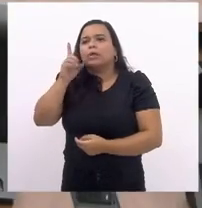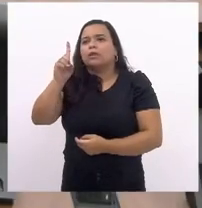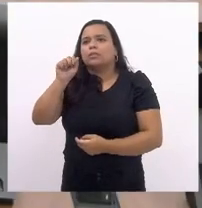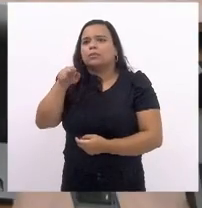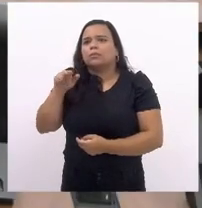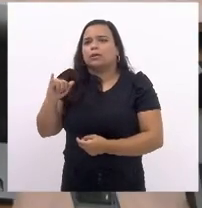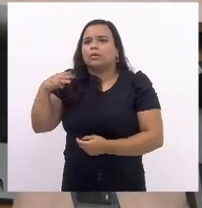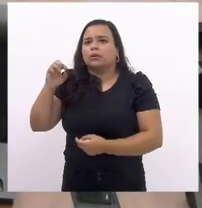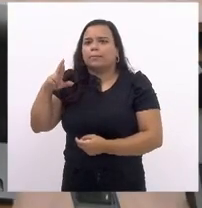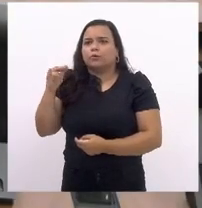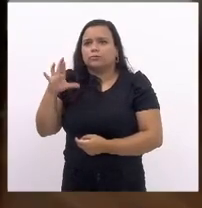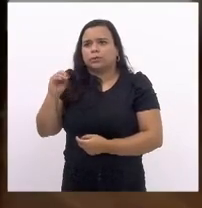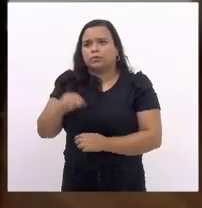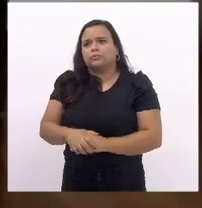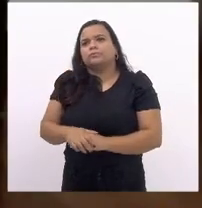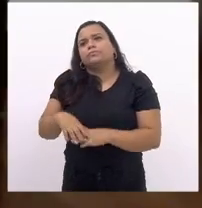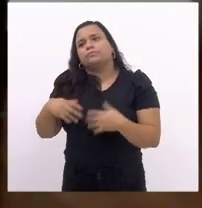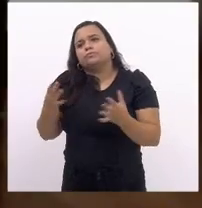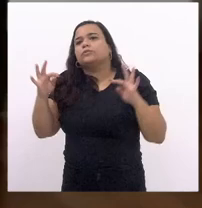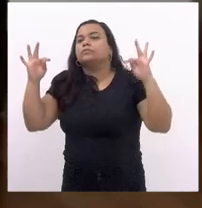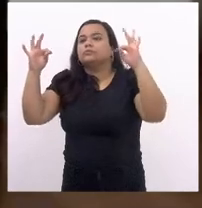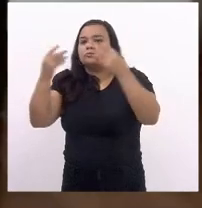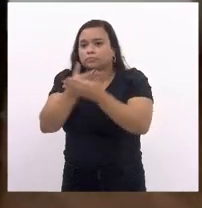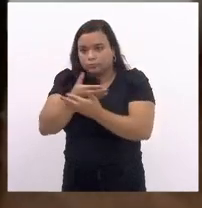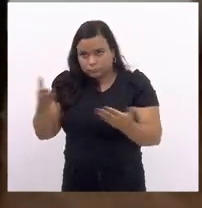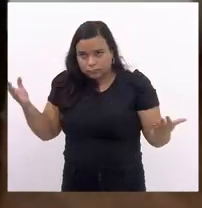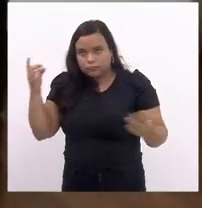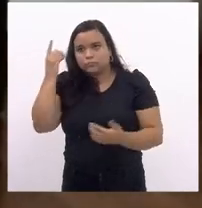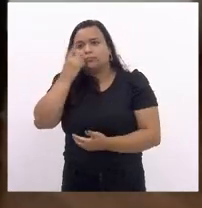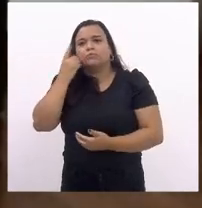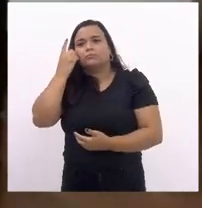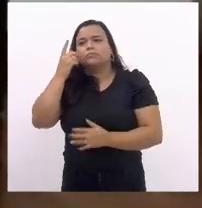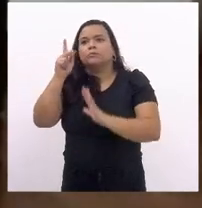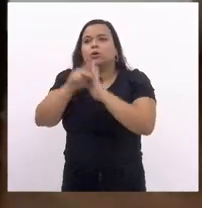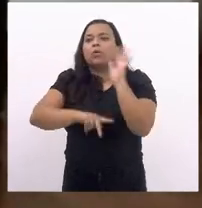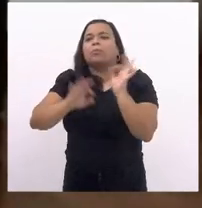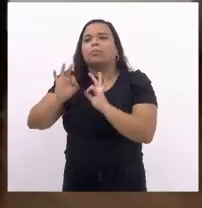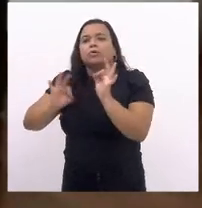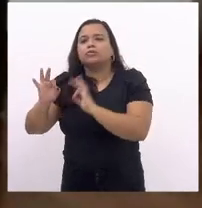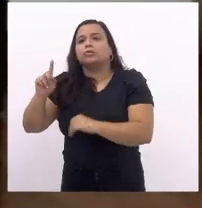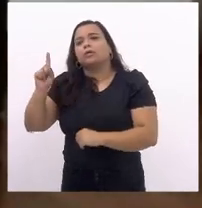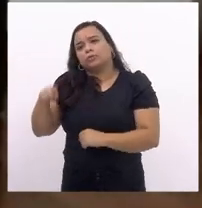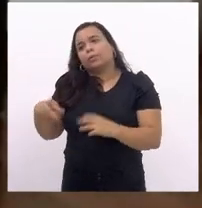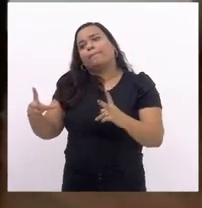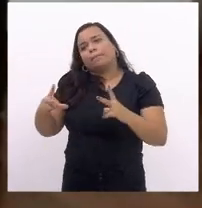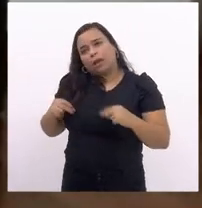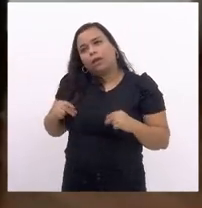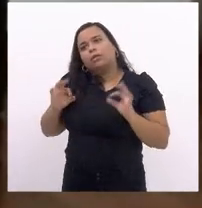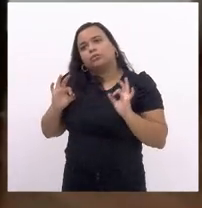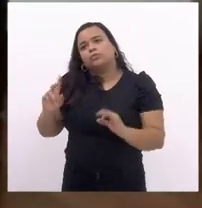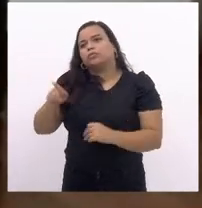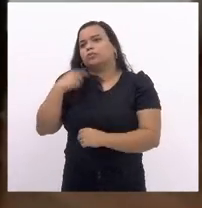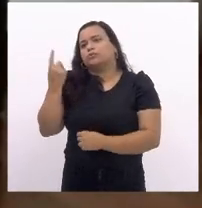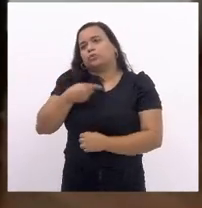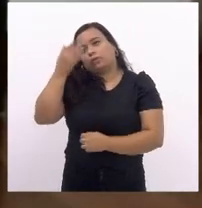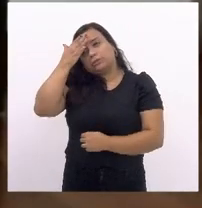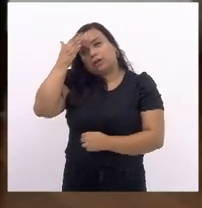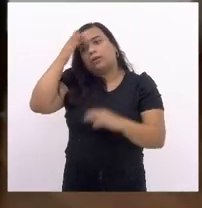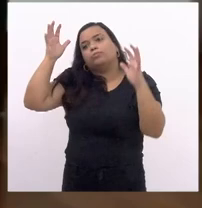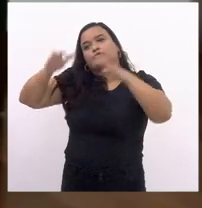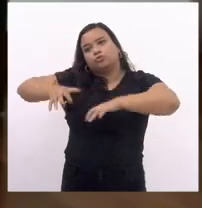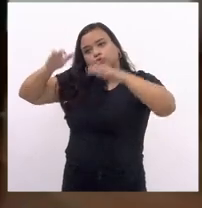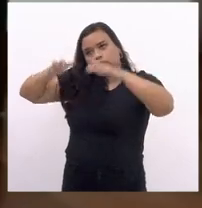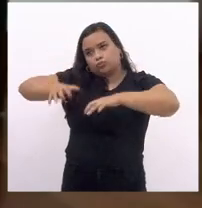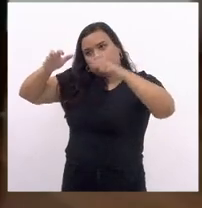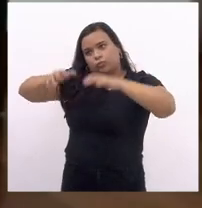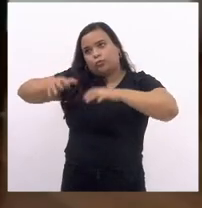Senhor presidente, deputados e deputadas, o projeto é extremamente meritório. Sabemos que as chuvas, que não